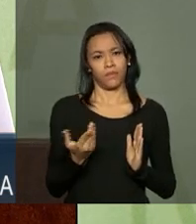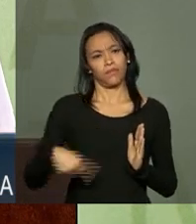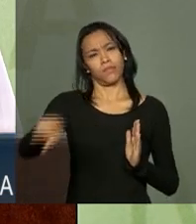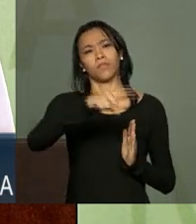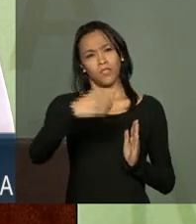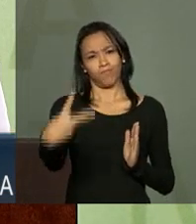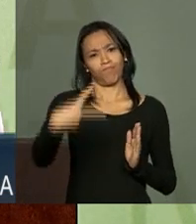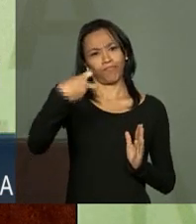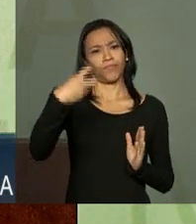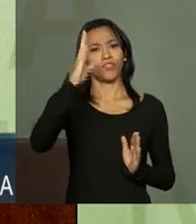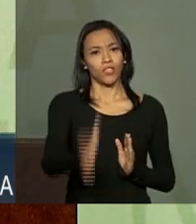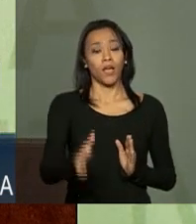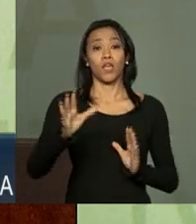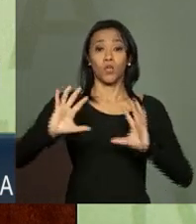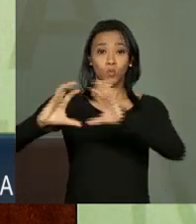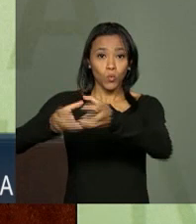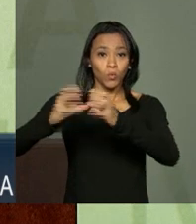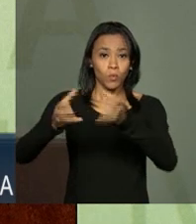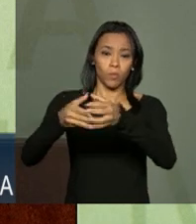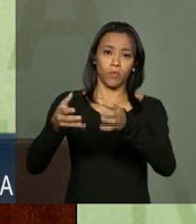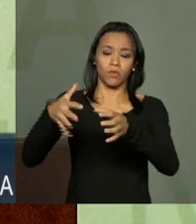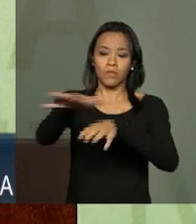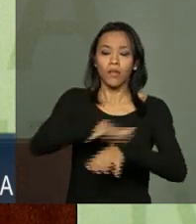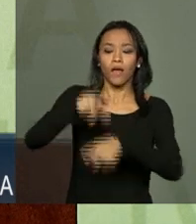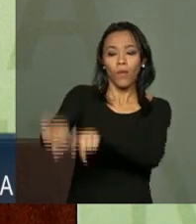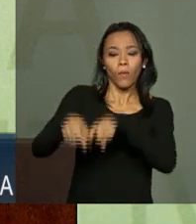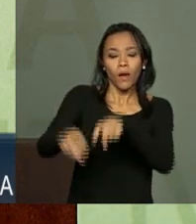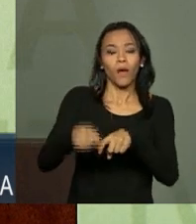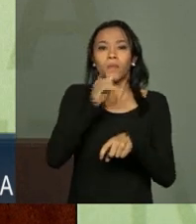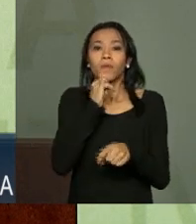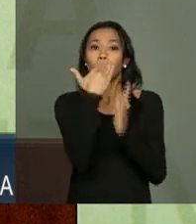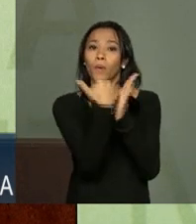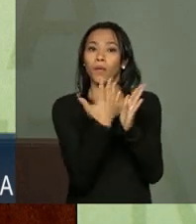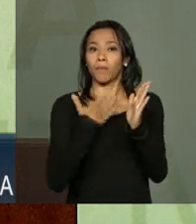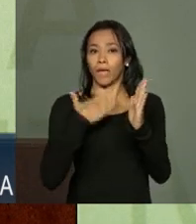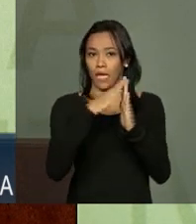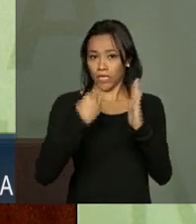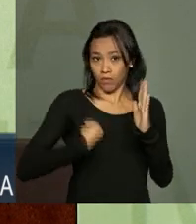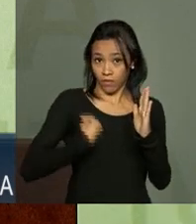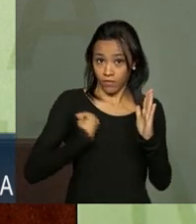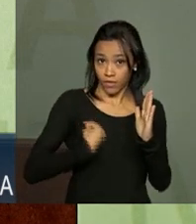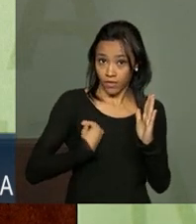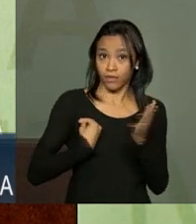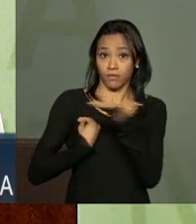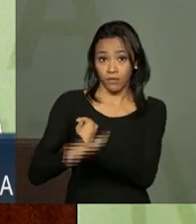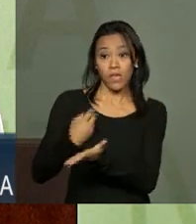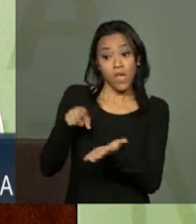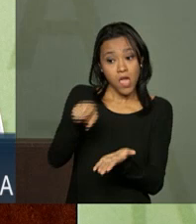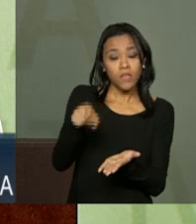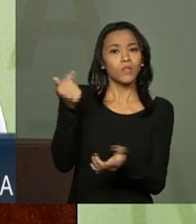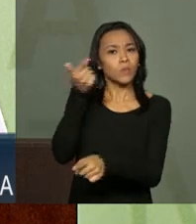reconhecer que os movimentos rurais, dentro do Minha Casa Minha Vida Entidades, tiveram